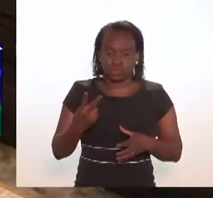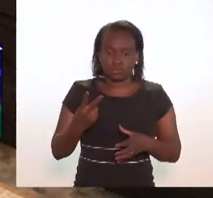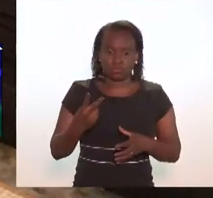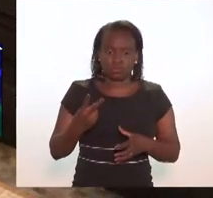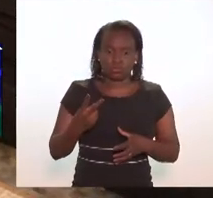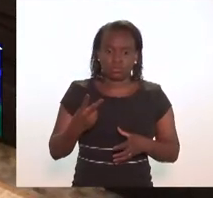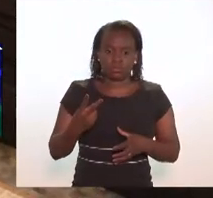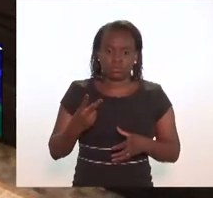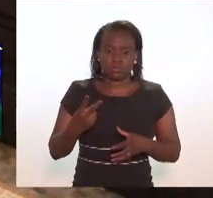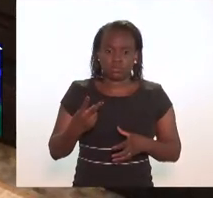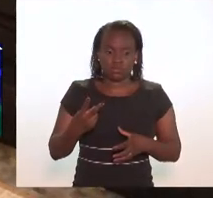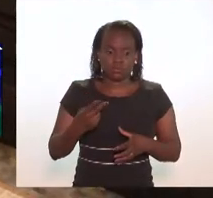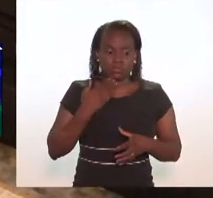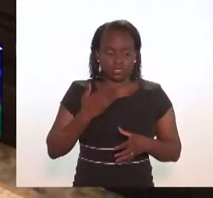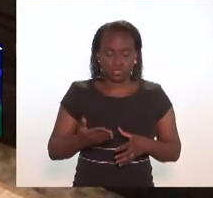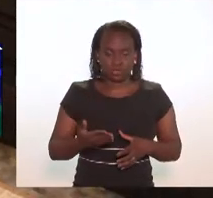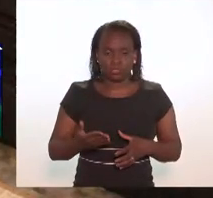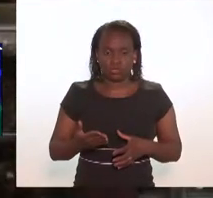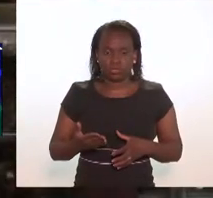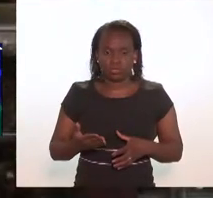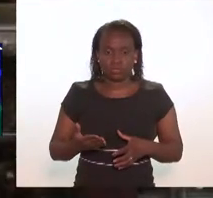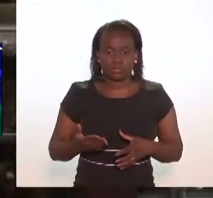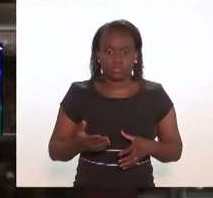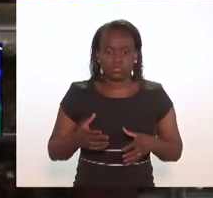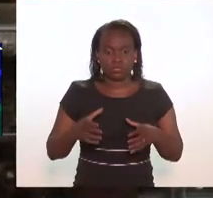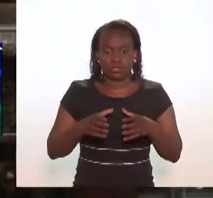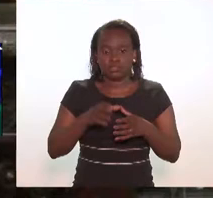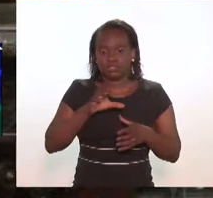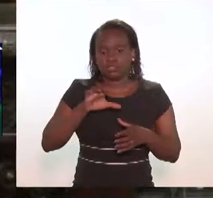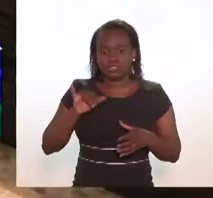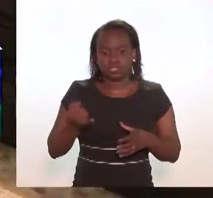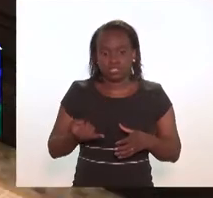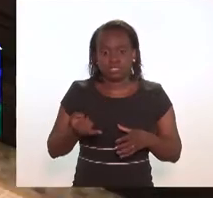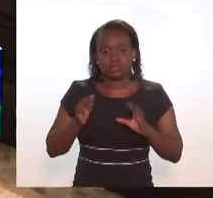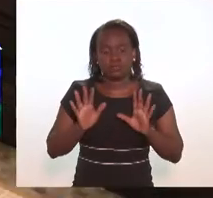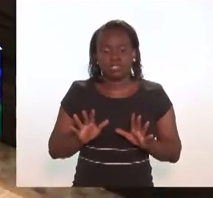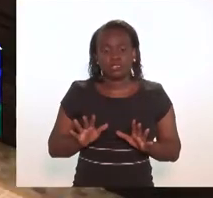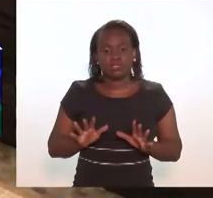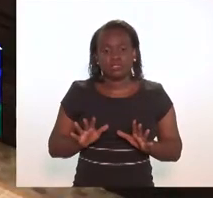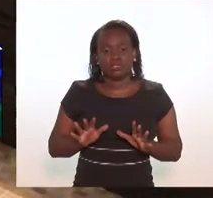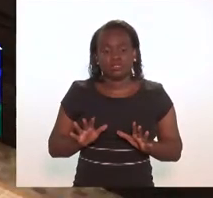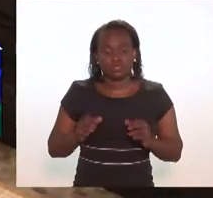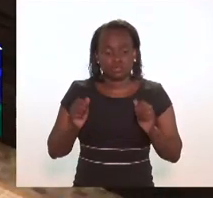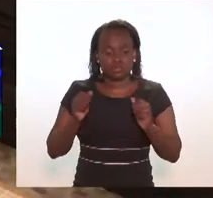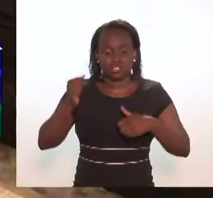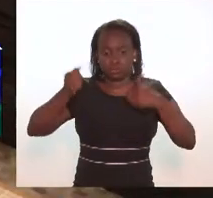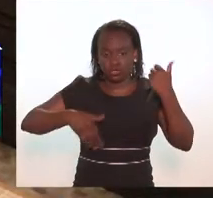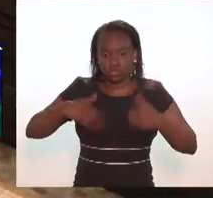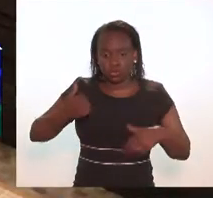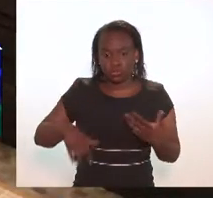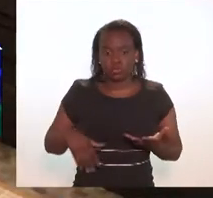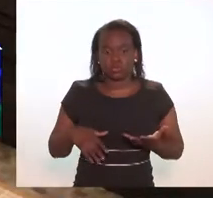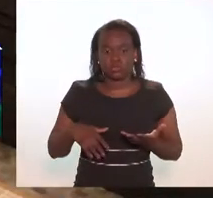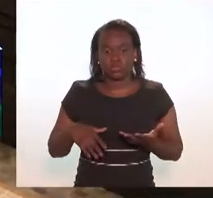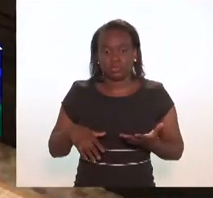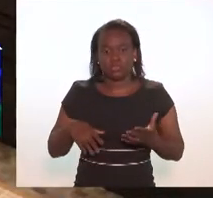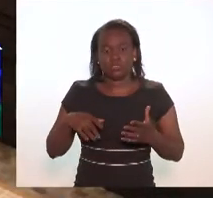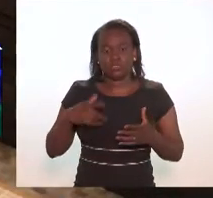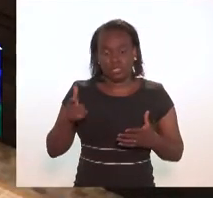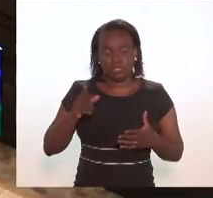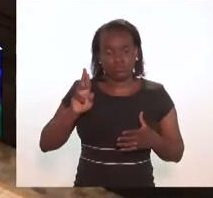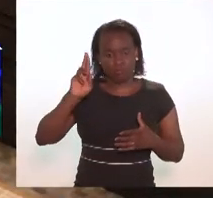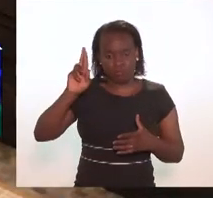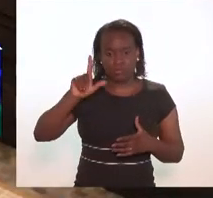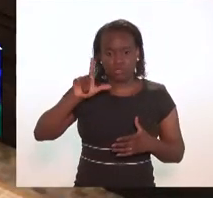duas solicitações. CCJ deu favorável, deputado. Mas a CCJ, como argumentou o nosso decano,